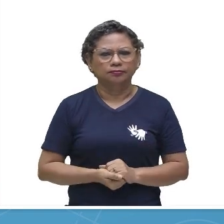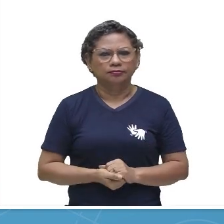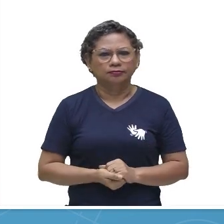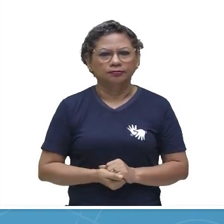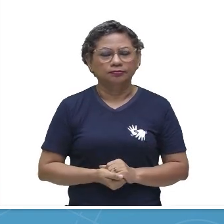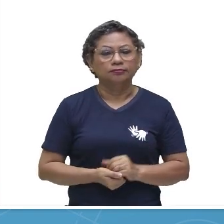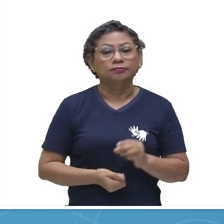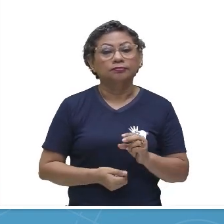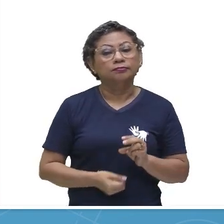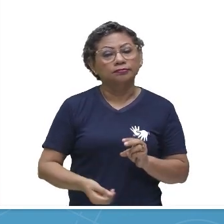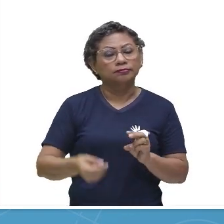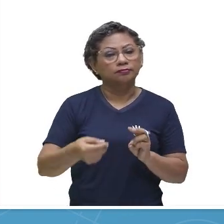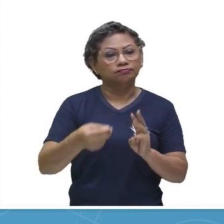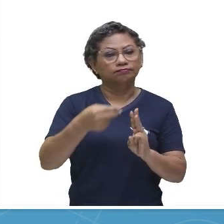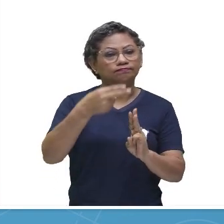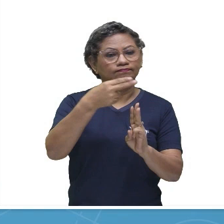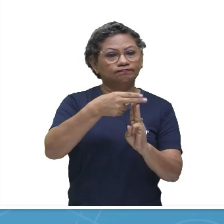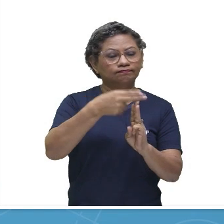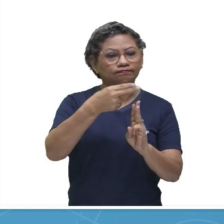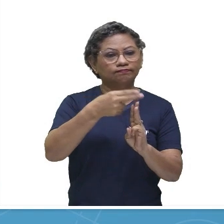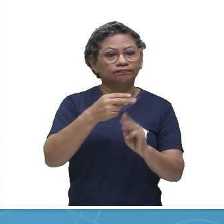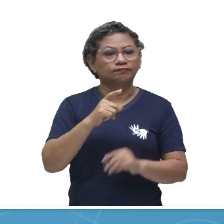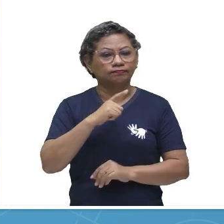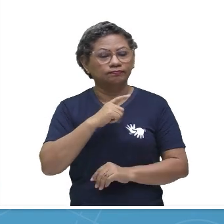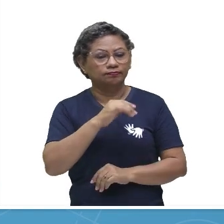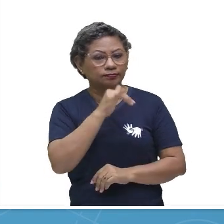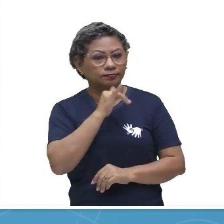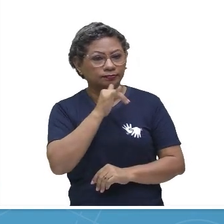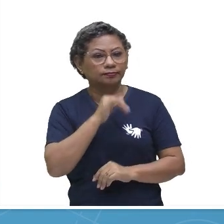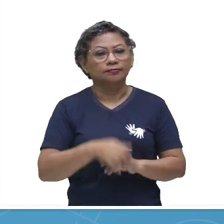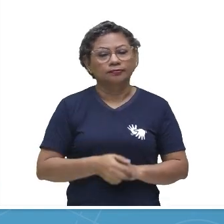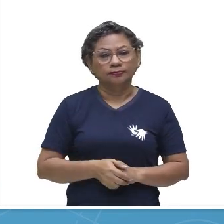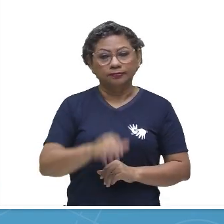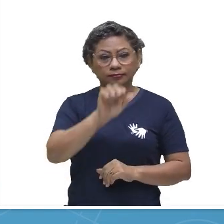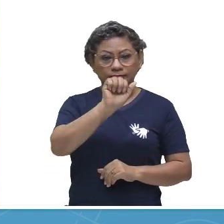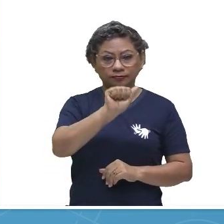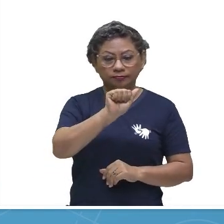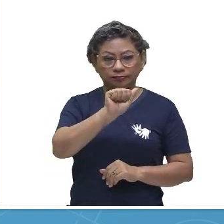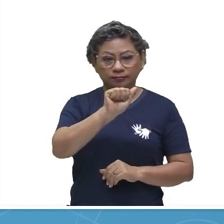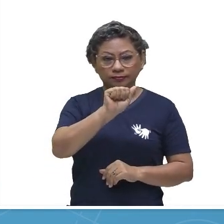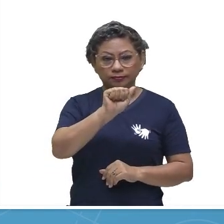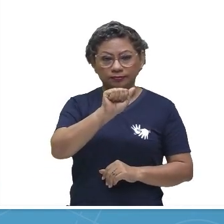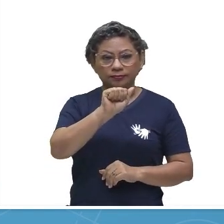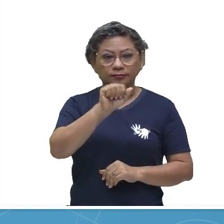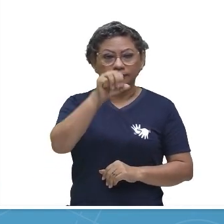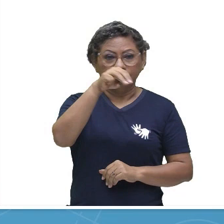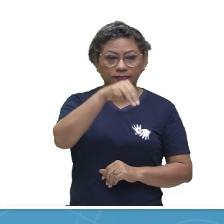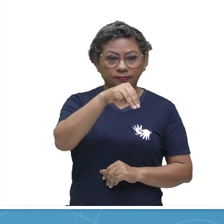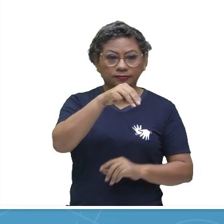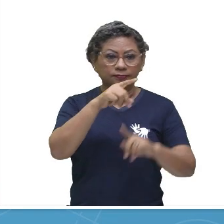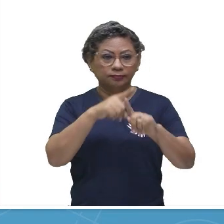Produto de potência de mesma base. Então, nós temos aqui A elevado a M, que multiplica A elevado a M. A N. Qual